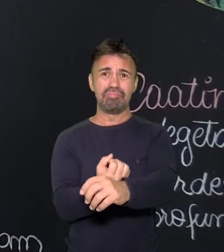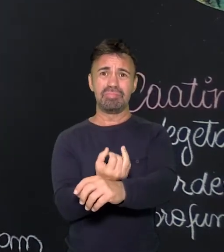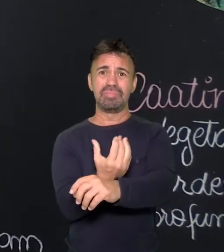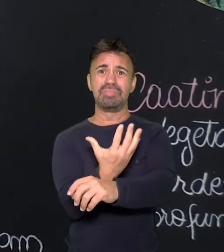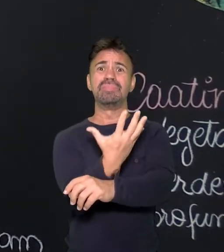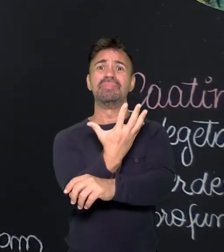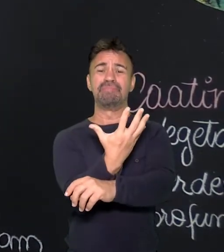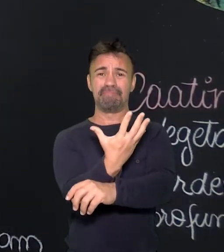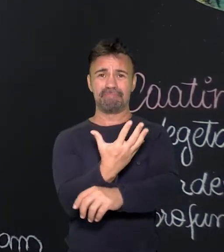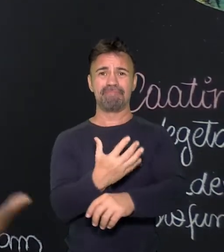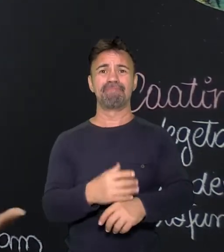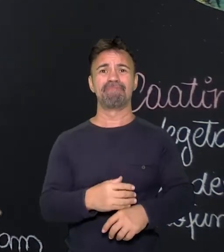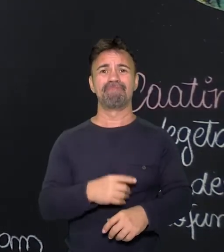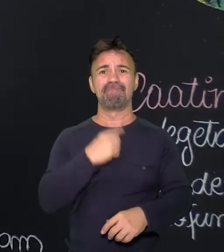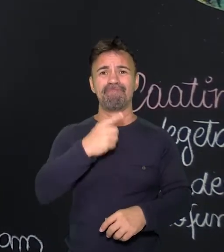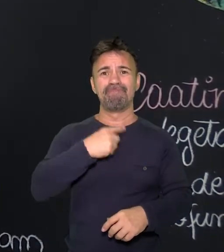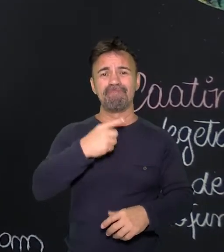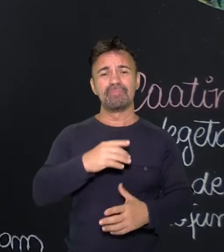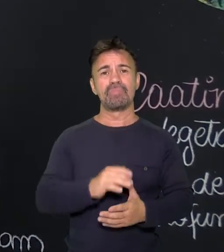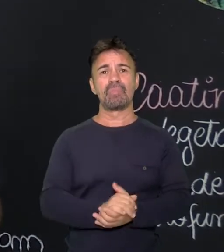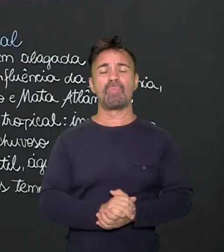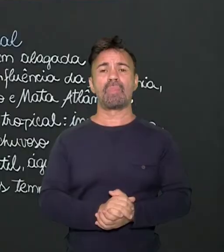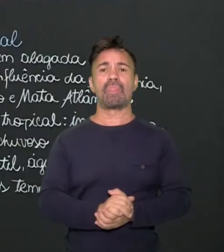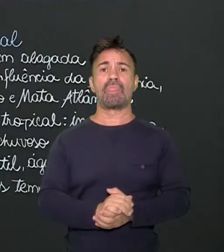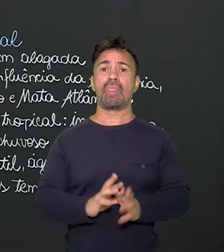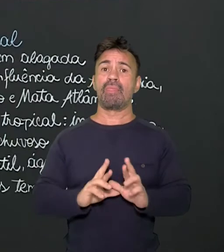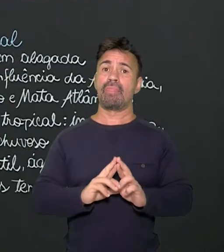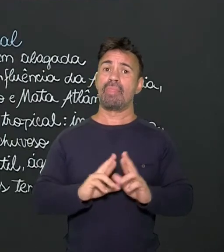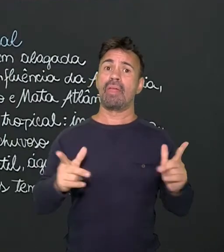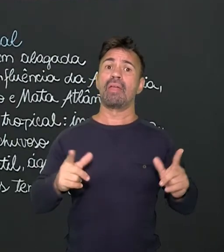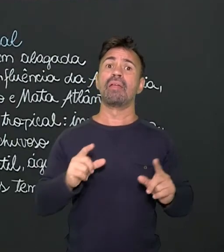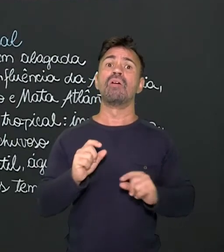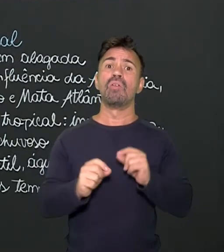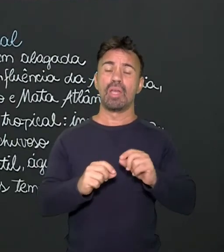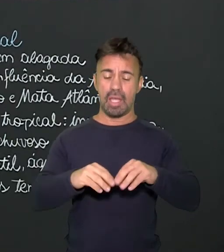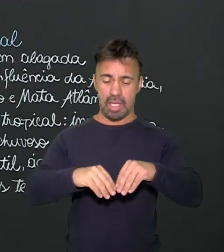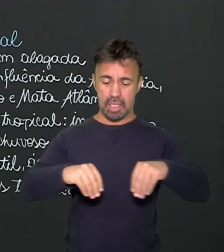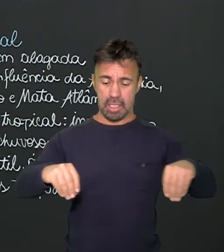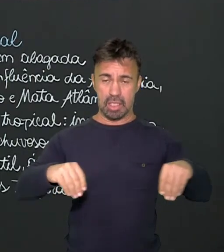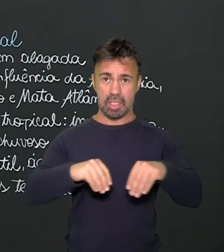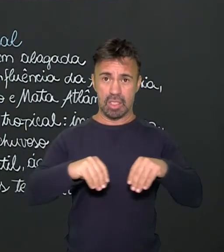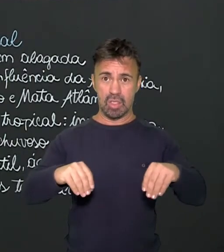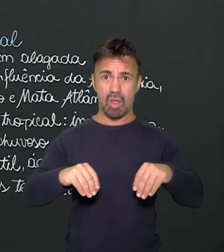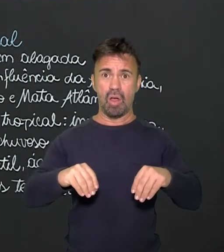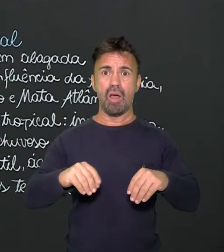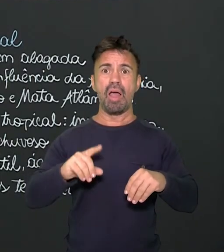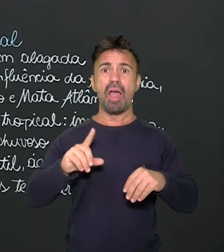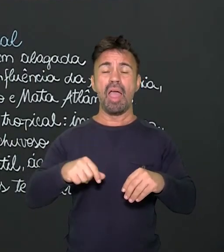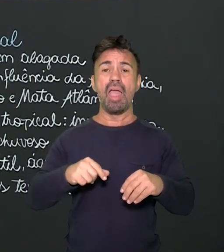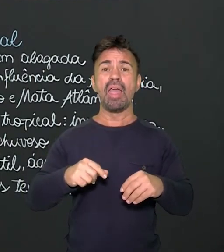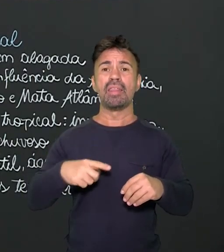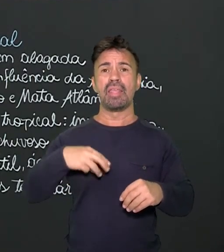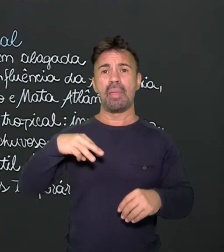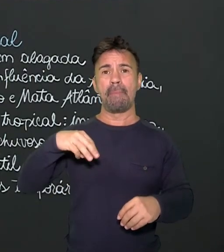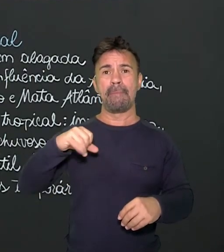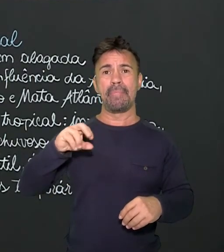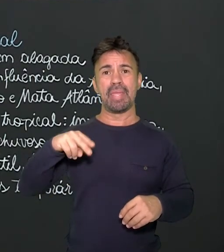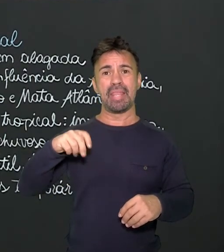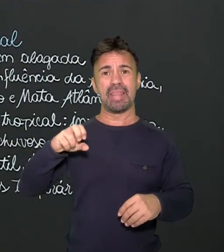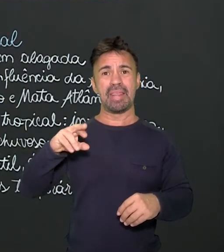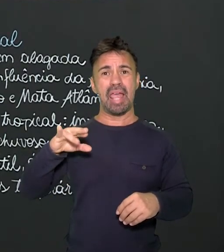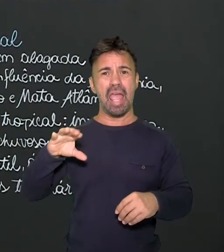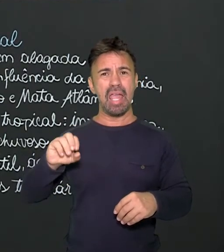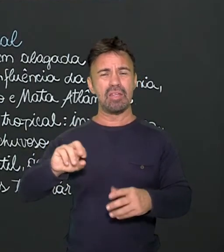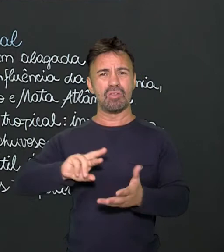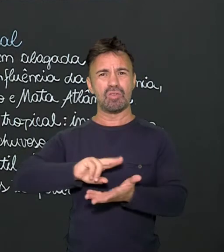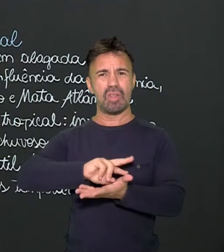algumas espécies cresçam em meio a esse ambiente. Um diferencial é que o solo da caatinga ele é rico em minérios.